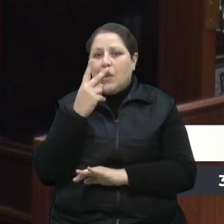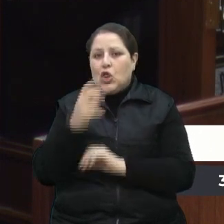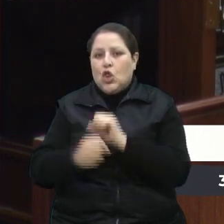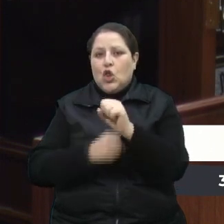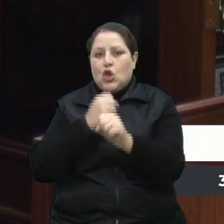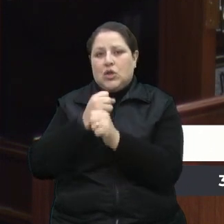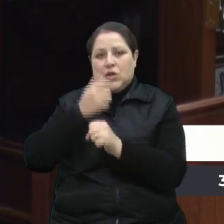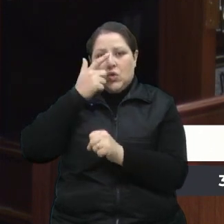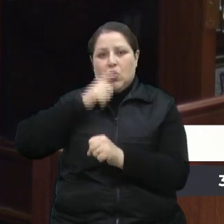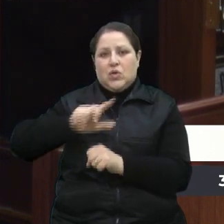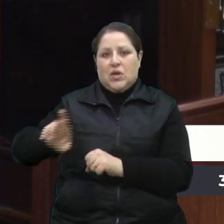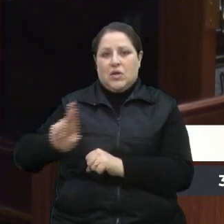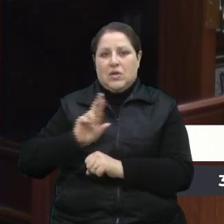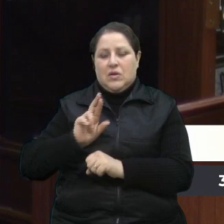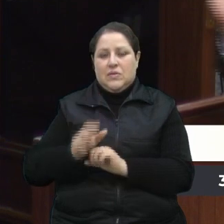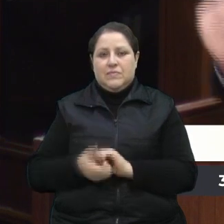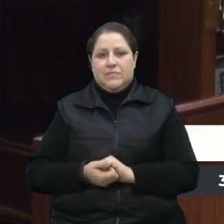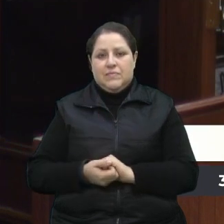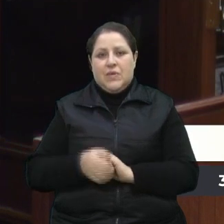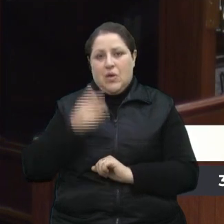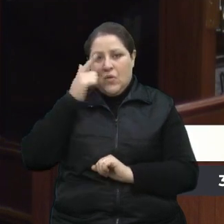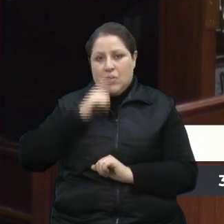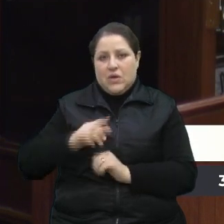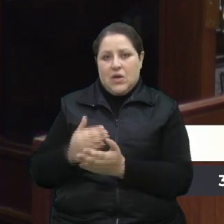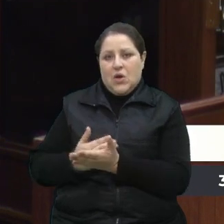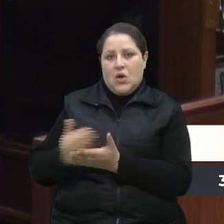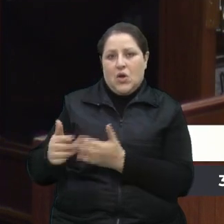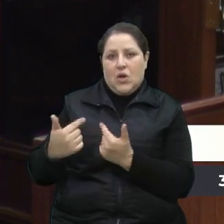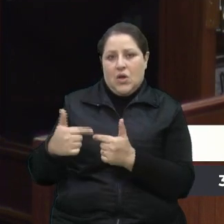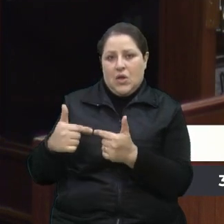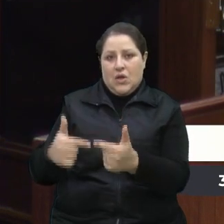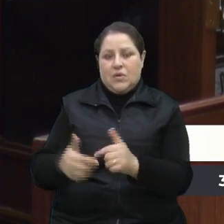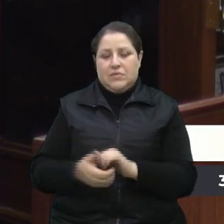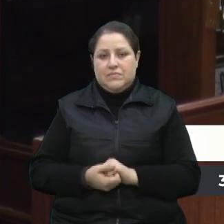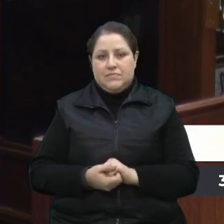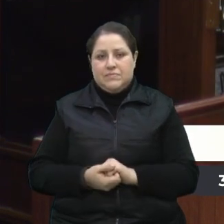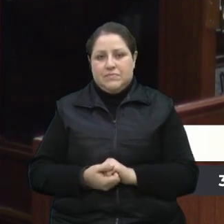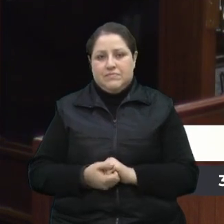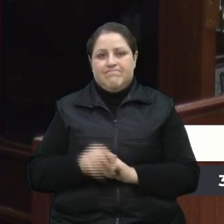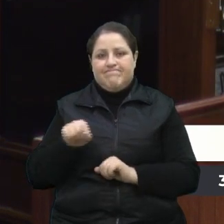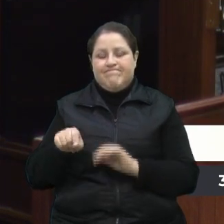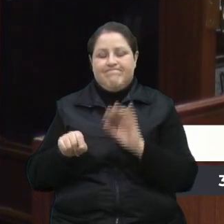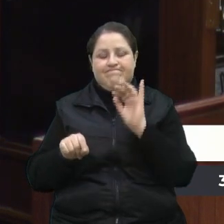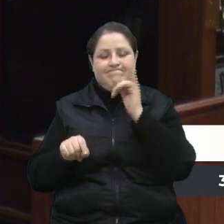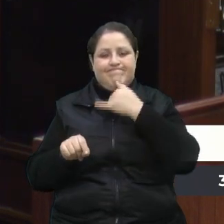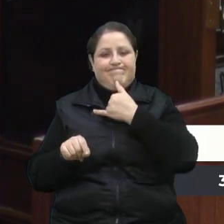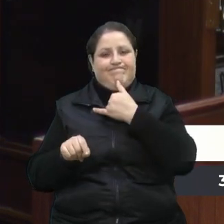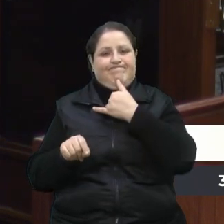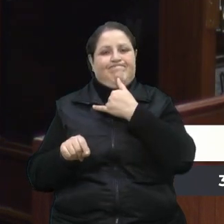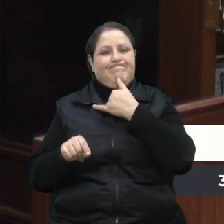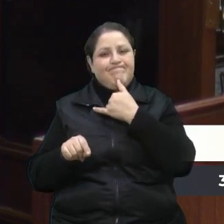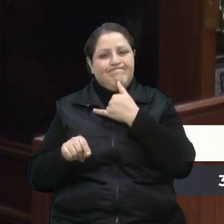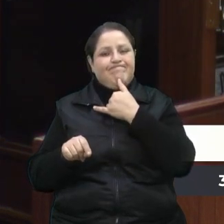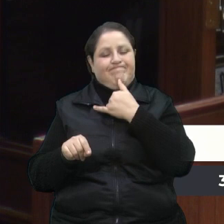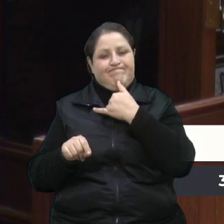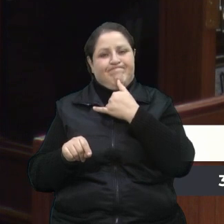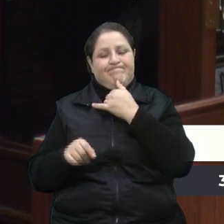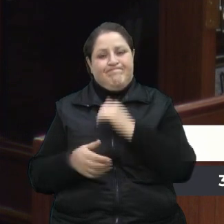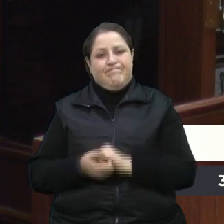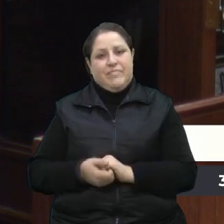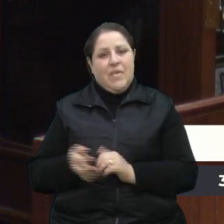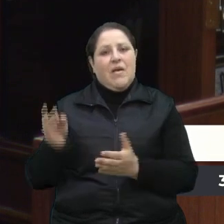a esse ponto ou seja para se dar início aos trabalhos Então isso é triste gente isso é triste